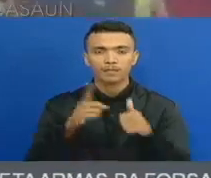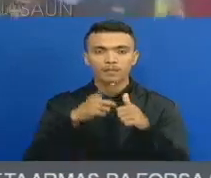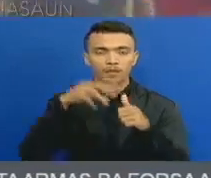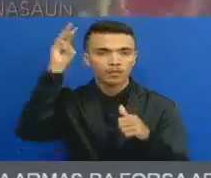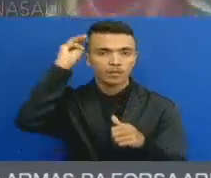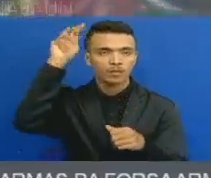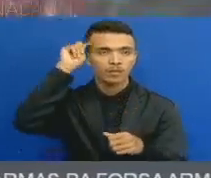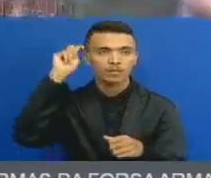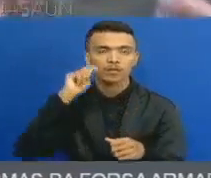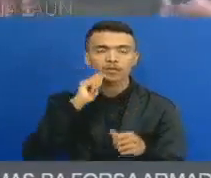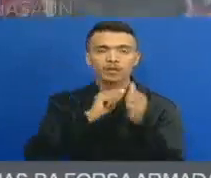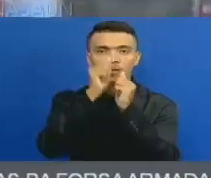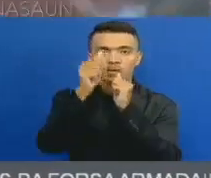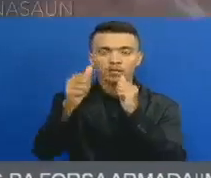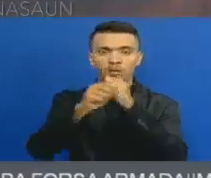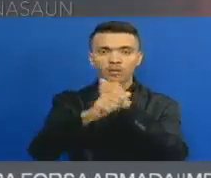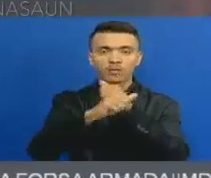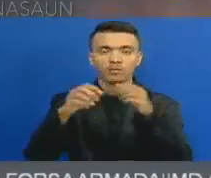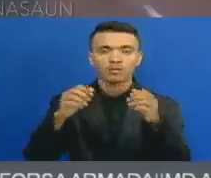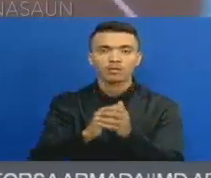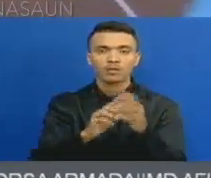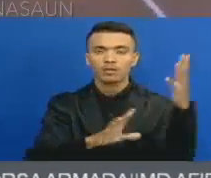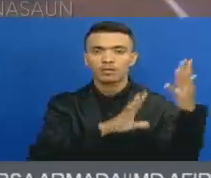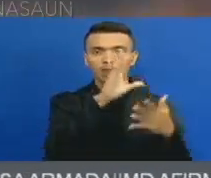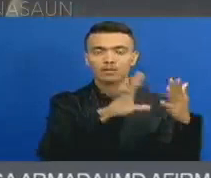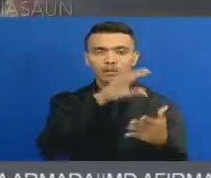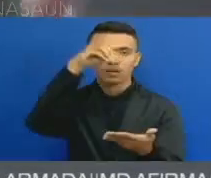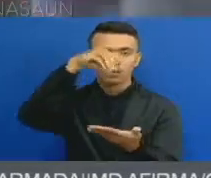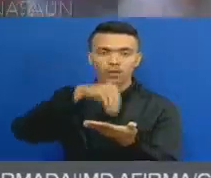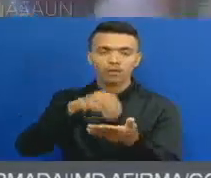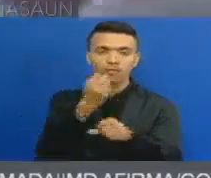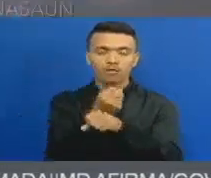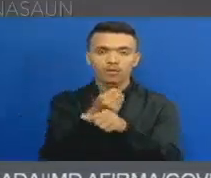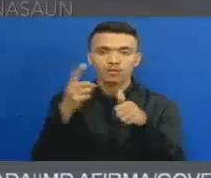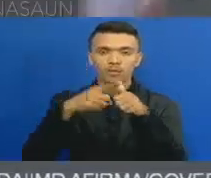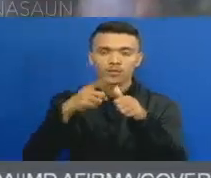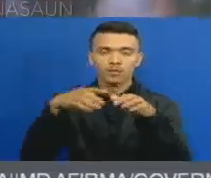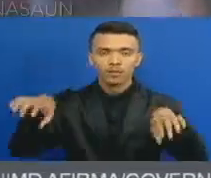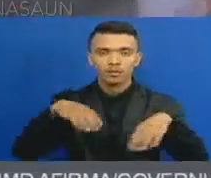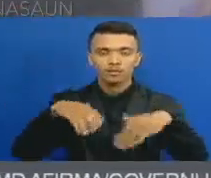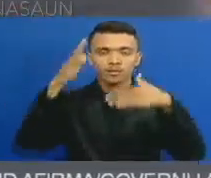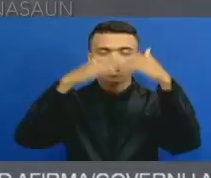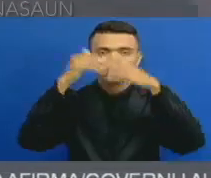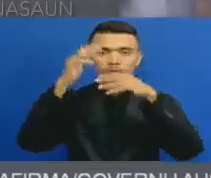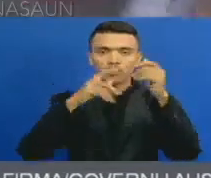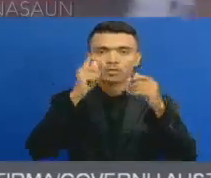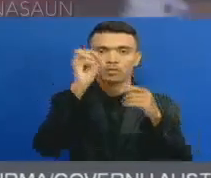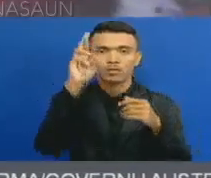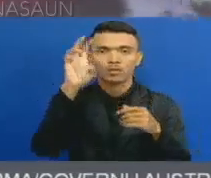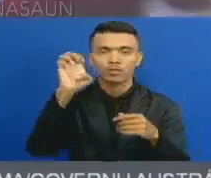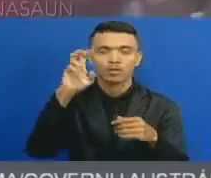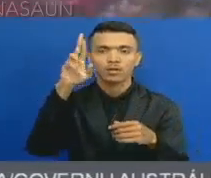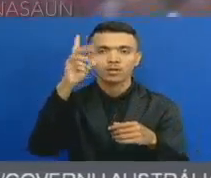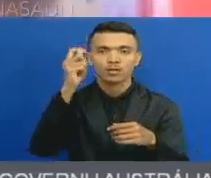Primeiro-ministro Taur Matanruak atou assunto na né, cerimônia lançamento do Hatur Fatu da Hulu, ba projeto construção Torre RTTLEP